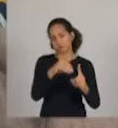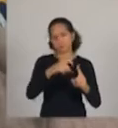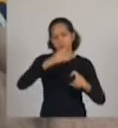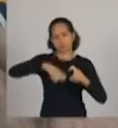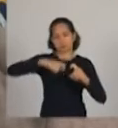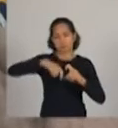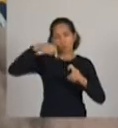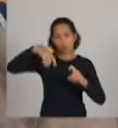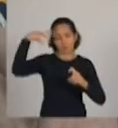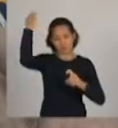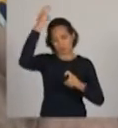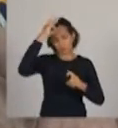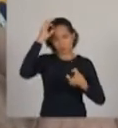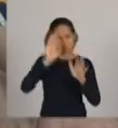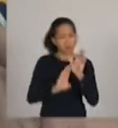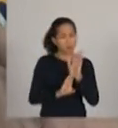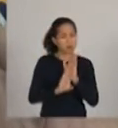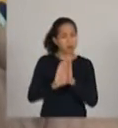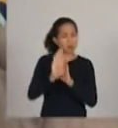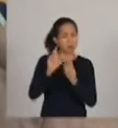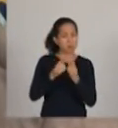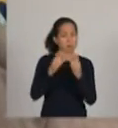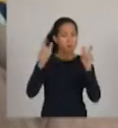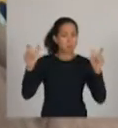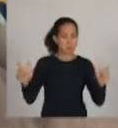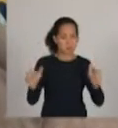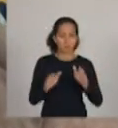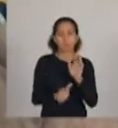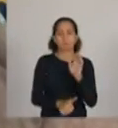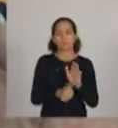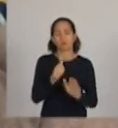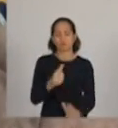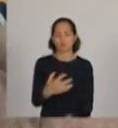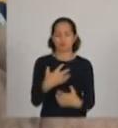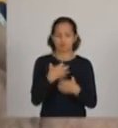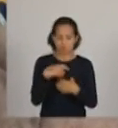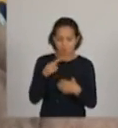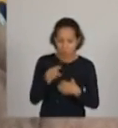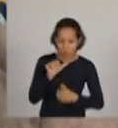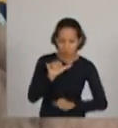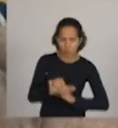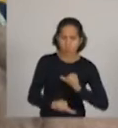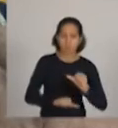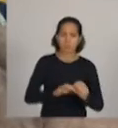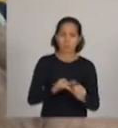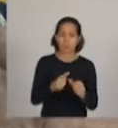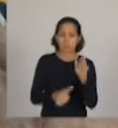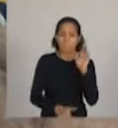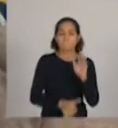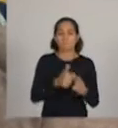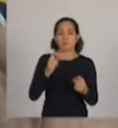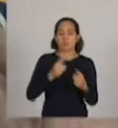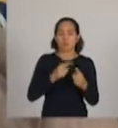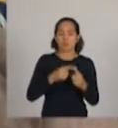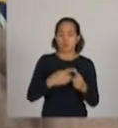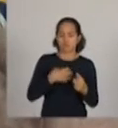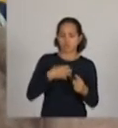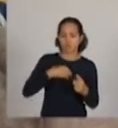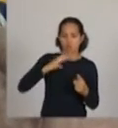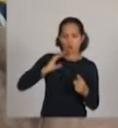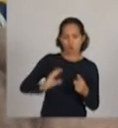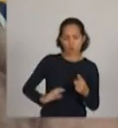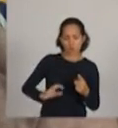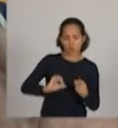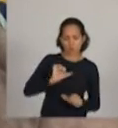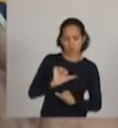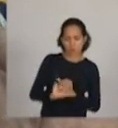Santo são altíssimos. O primeiro seria a mudança de comportamento. O primeiro sinal é uma possível mudança do padrão de